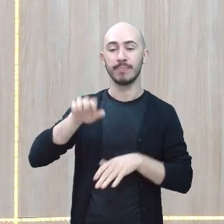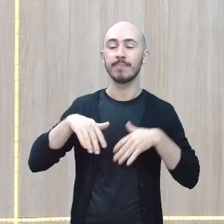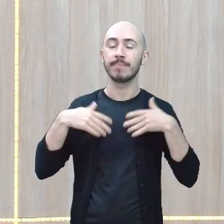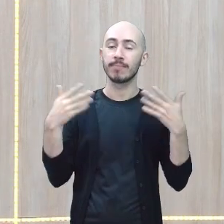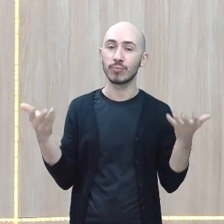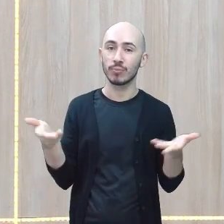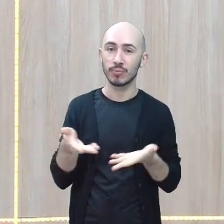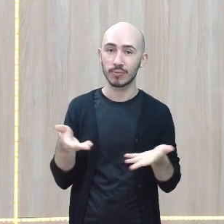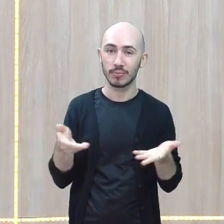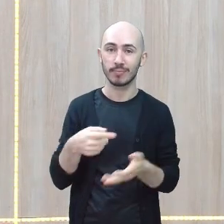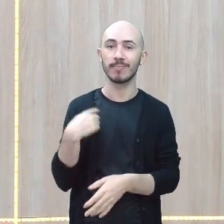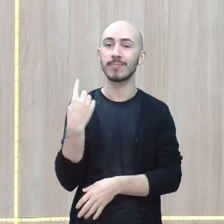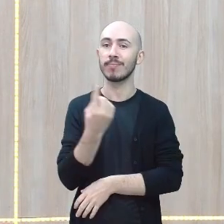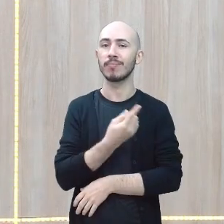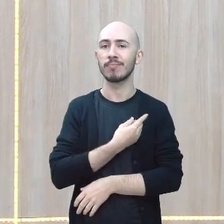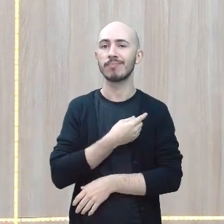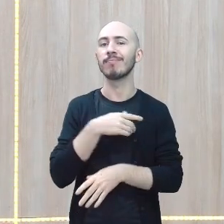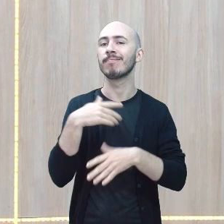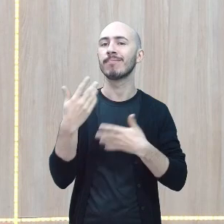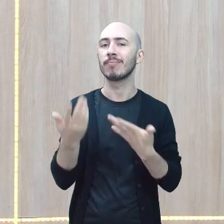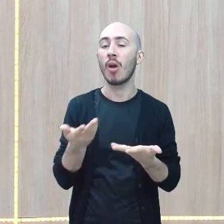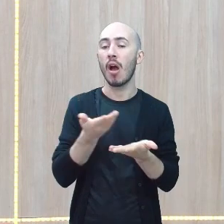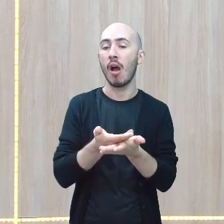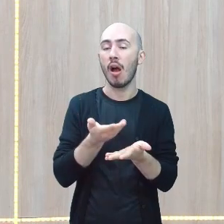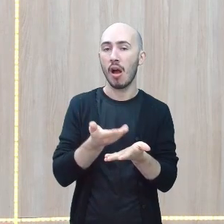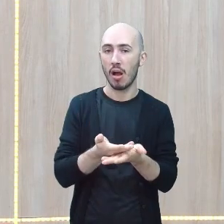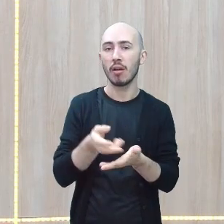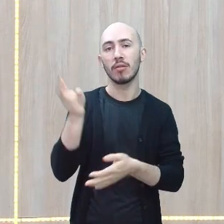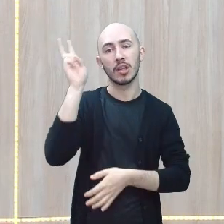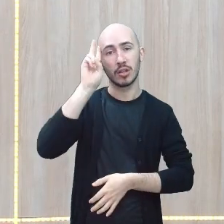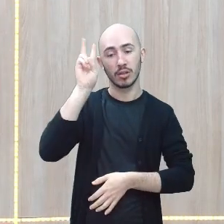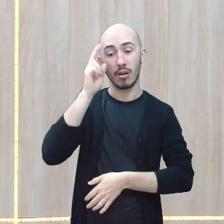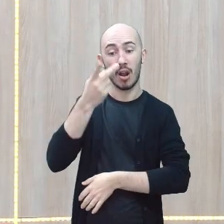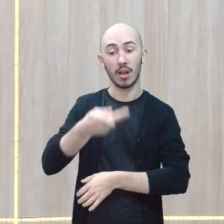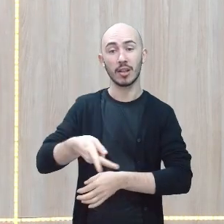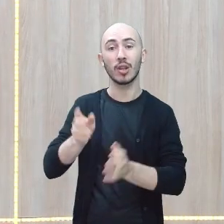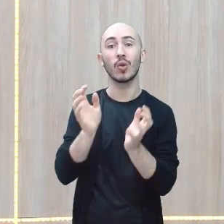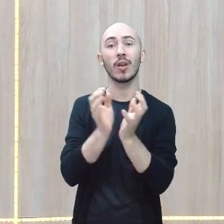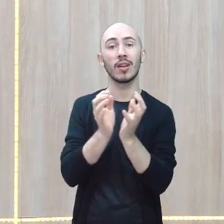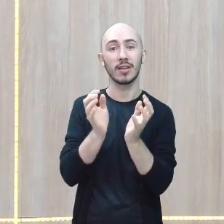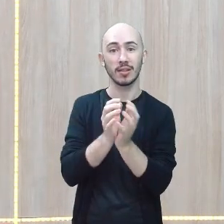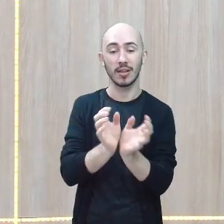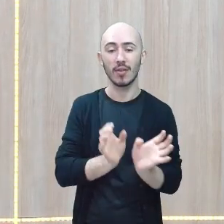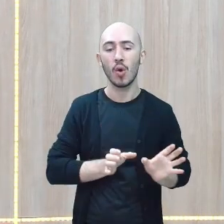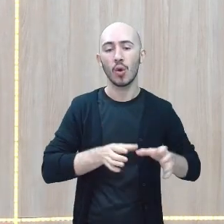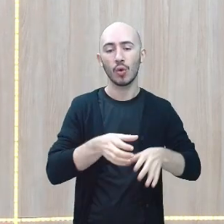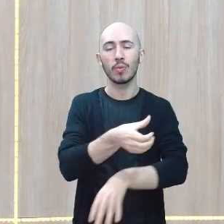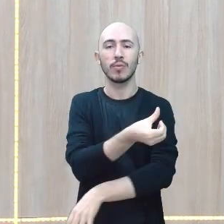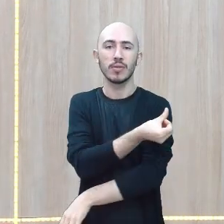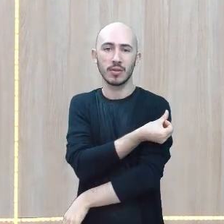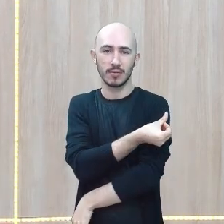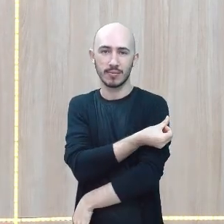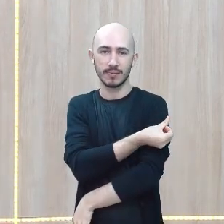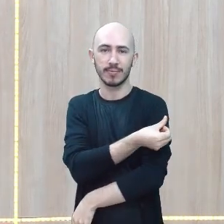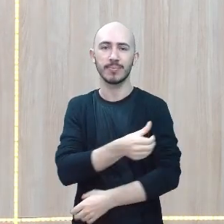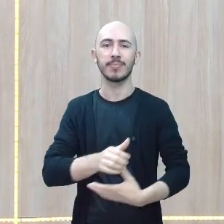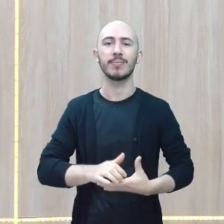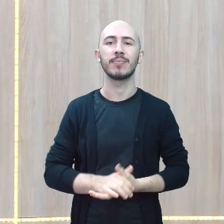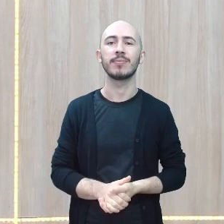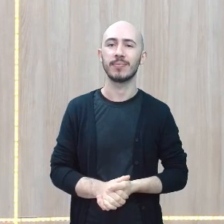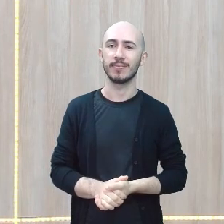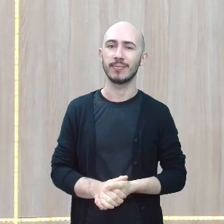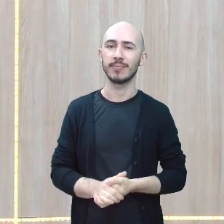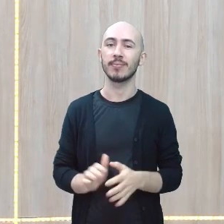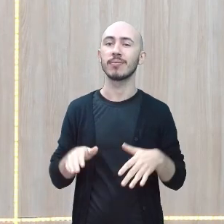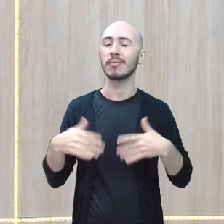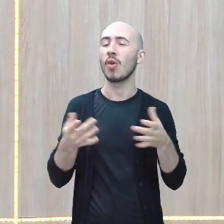nós vamos trabalhar mais uma aula de História do Recife para as turmas do 6º ano. De uma